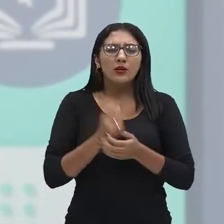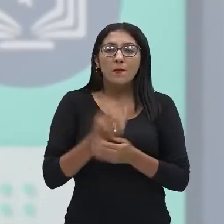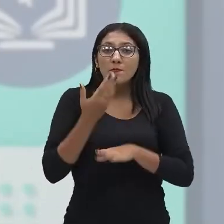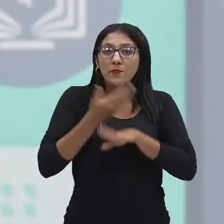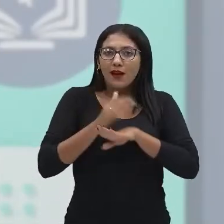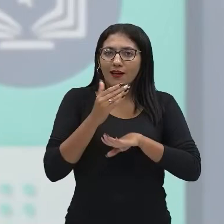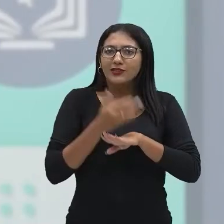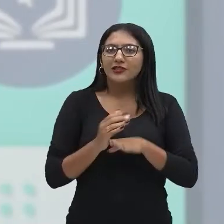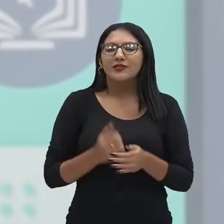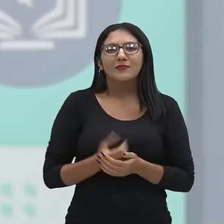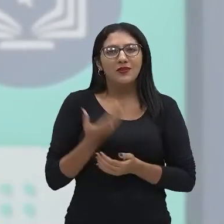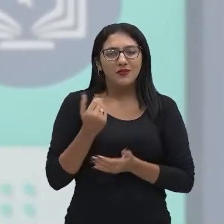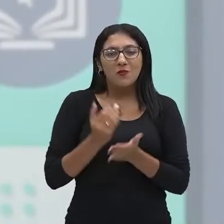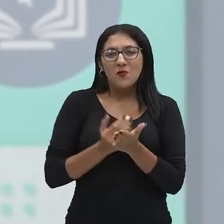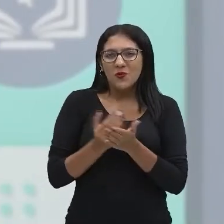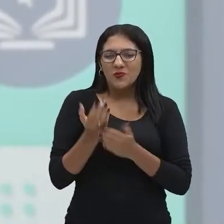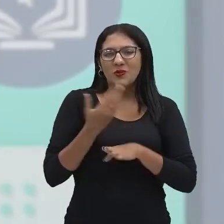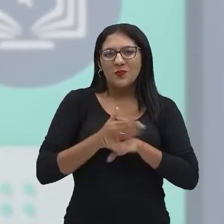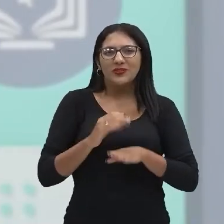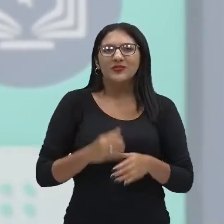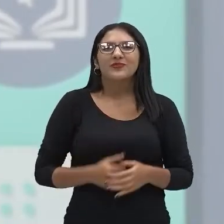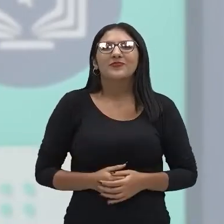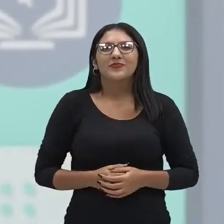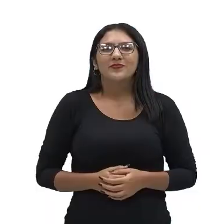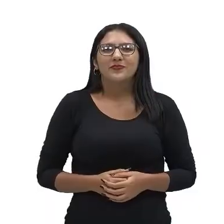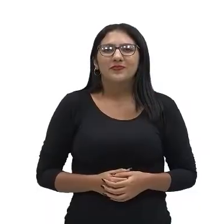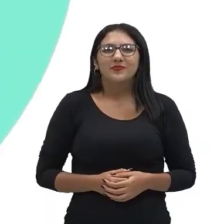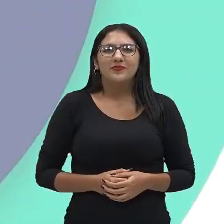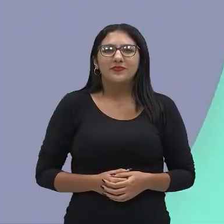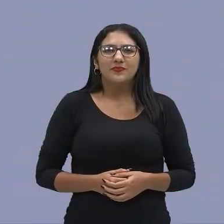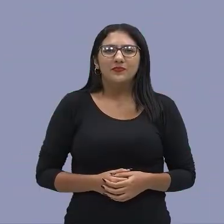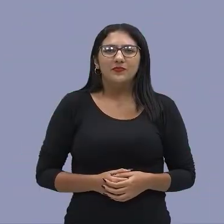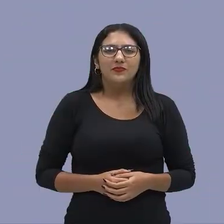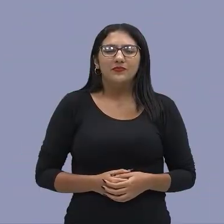aplicar. Então, vamos pro aplicando.